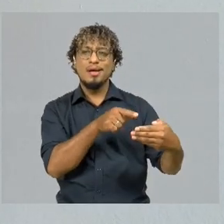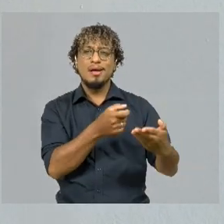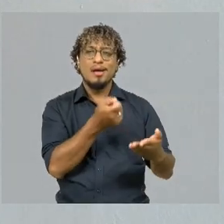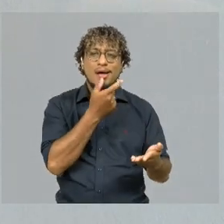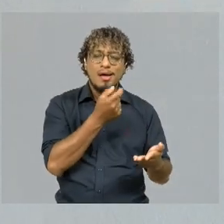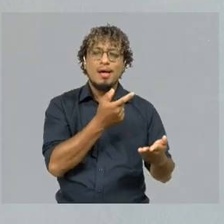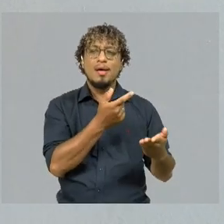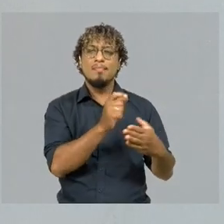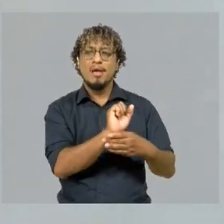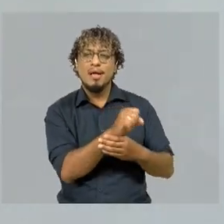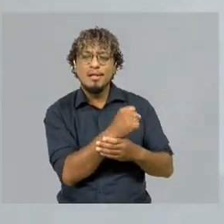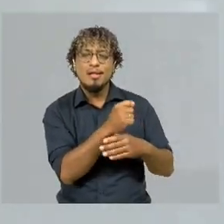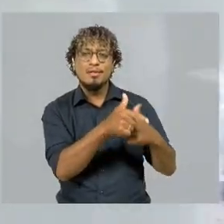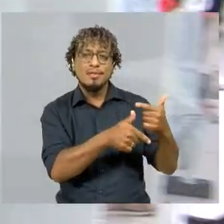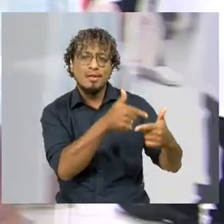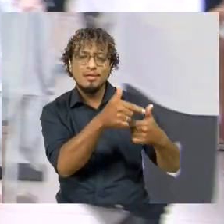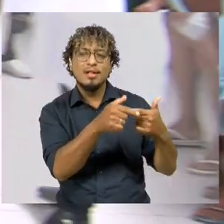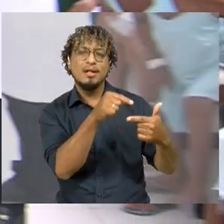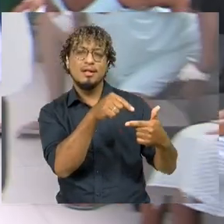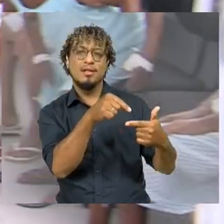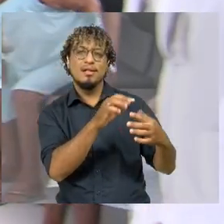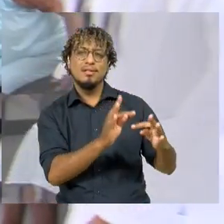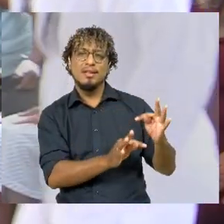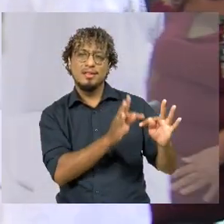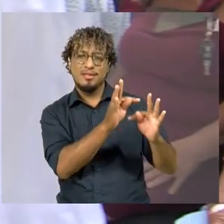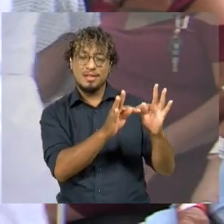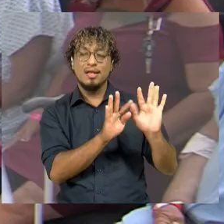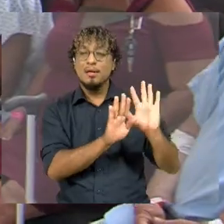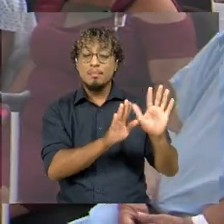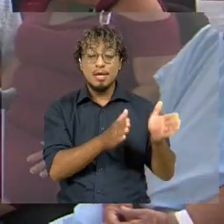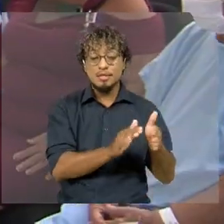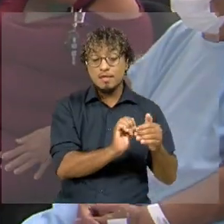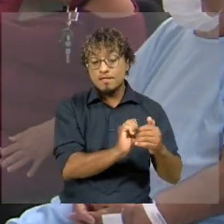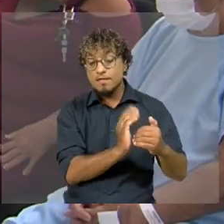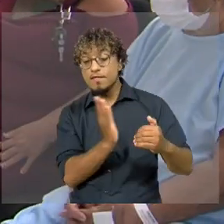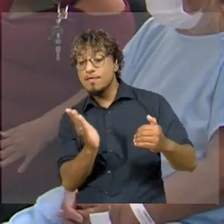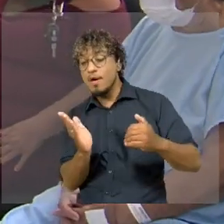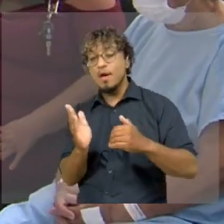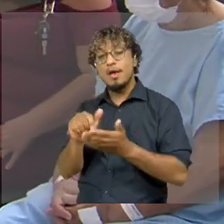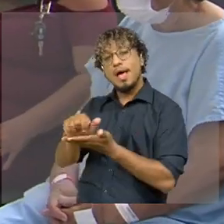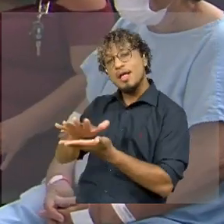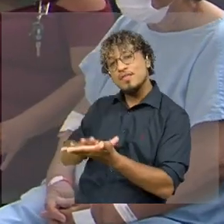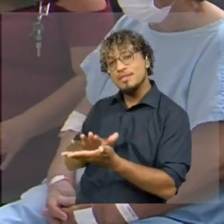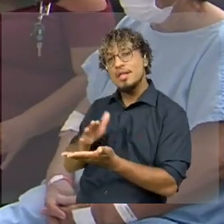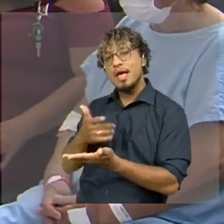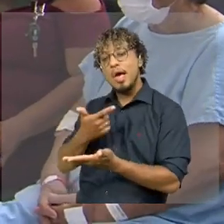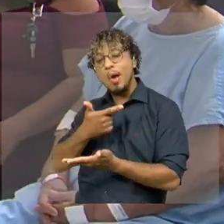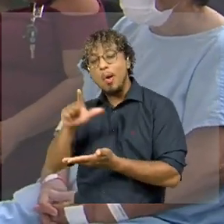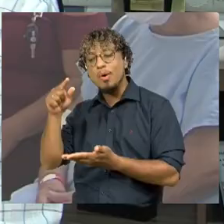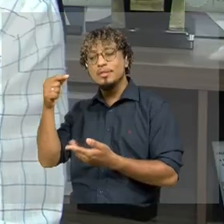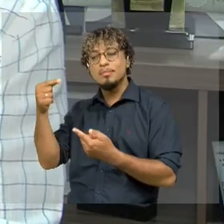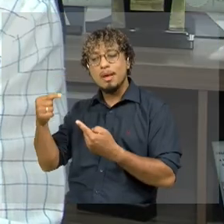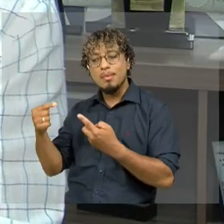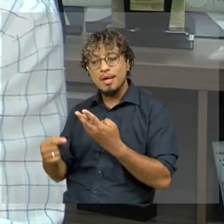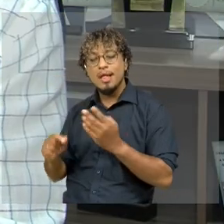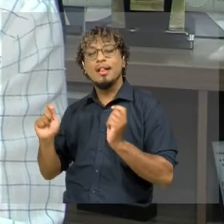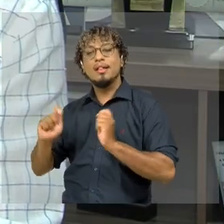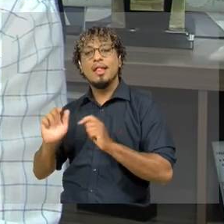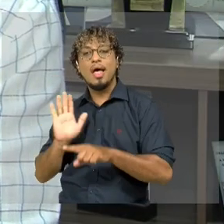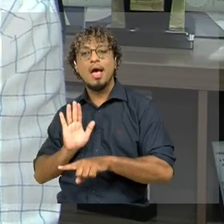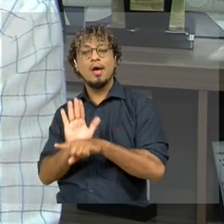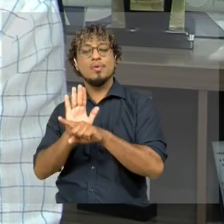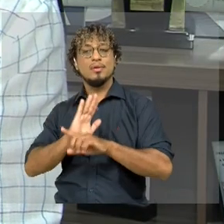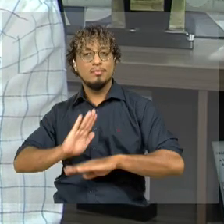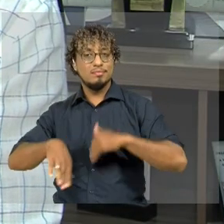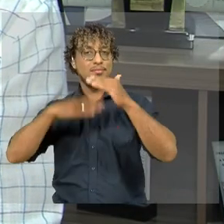a dia e fazer atividades extra, né, que possam facilitar a recuperação dele. O atendimento não